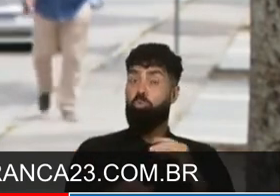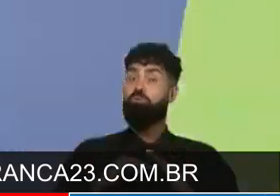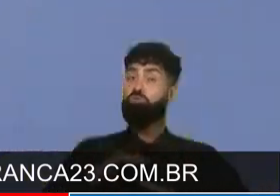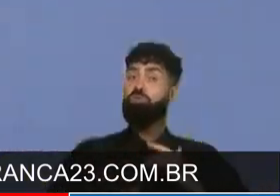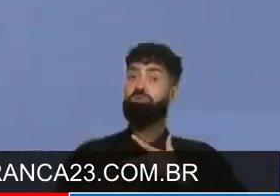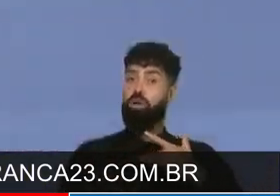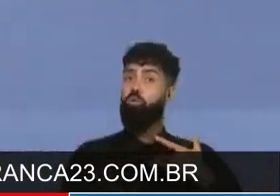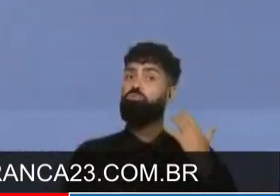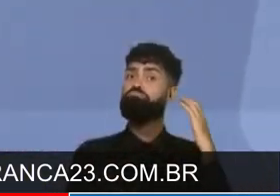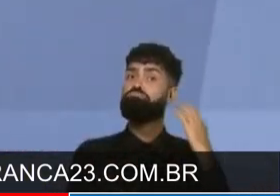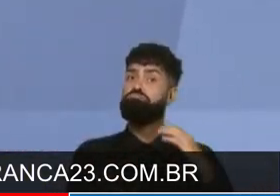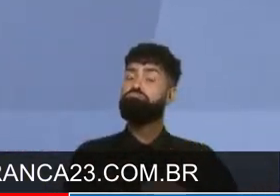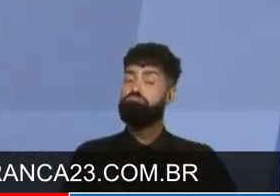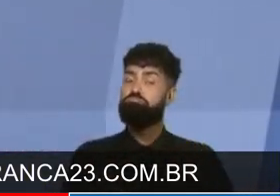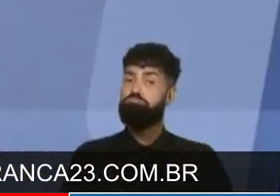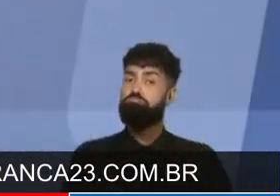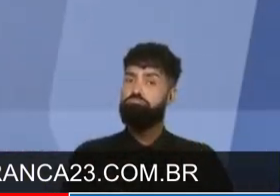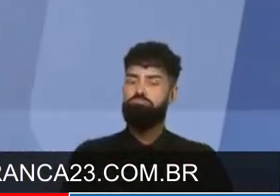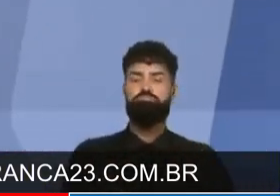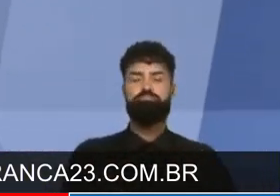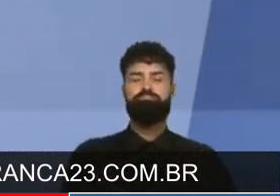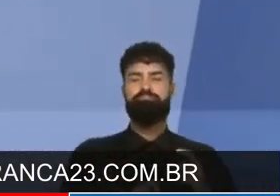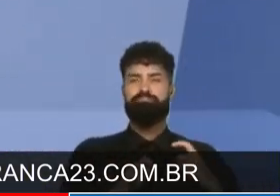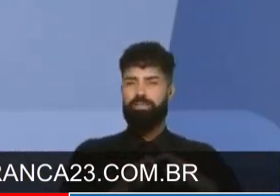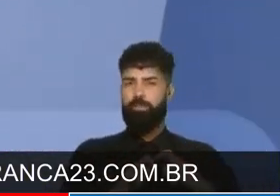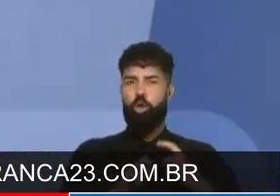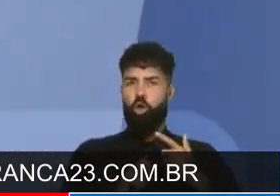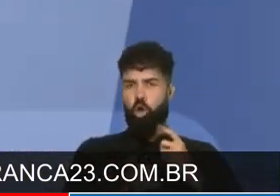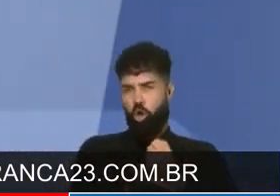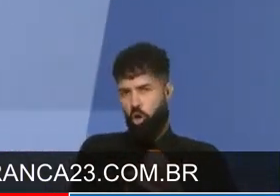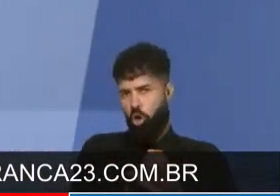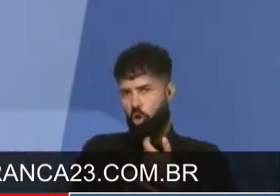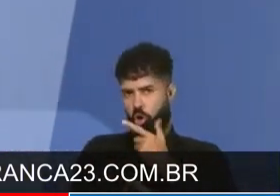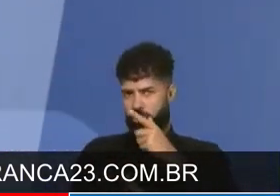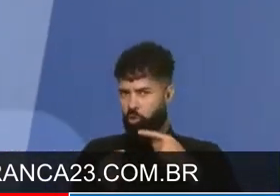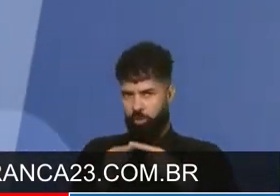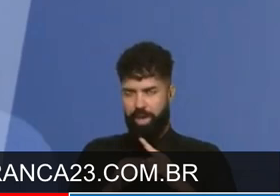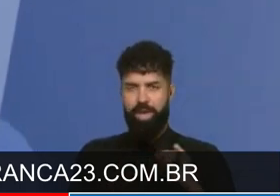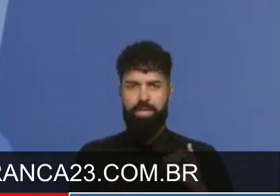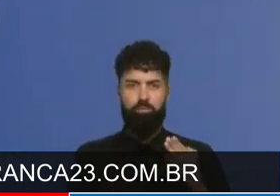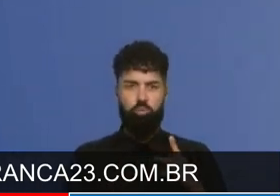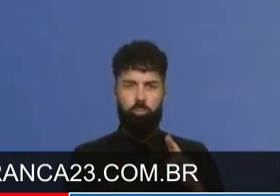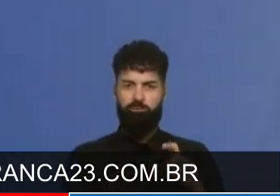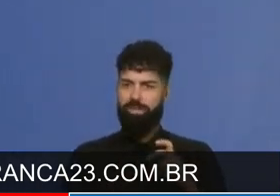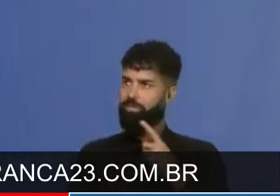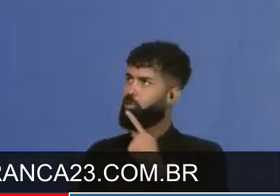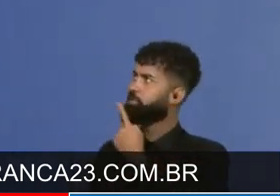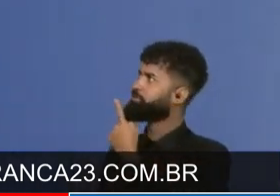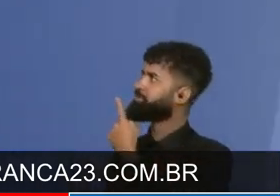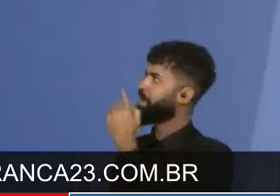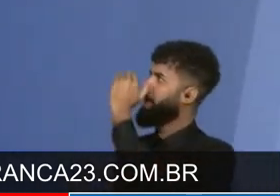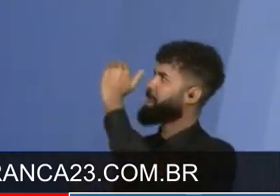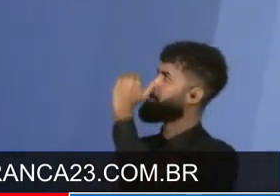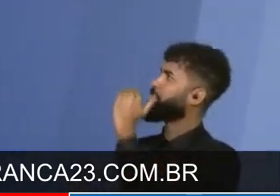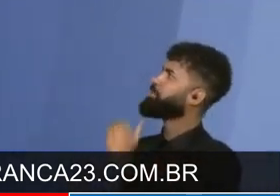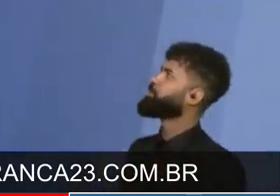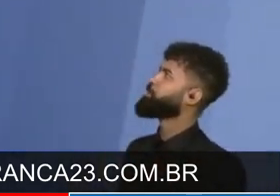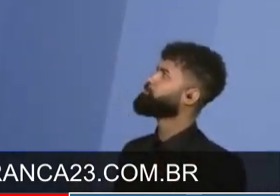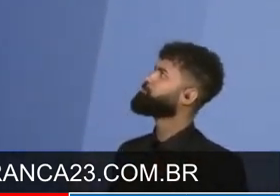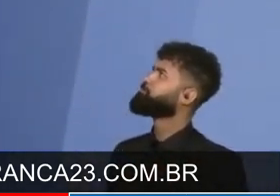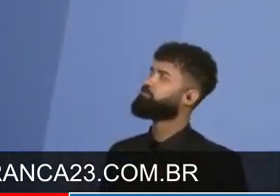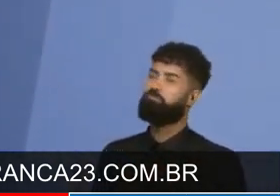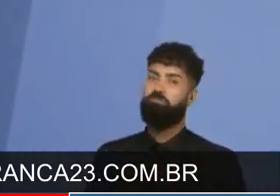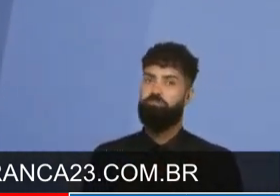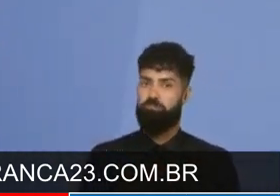saúde. Outros medicamentos que são contraindicados para tratar a doença são ibuprofeno, cetoprofeno, ácido acetil